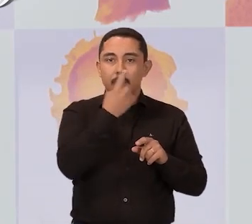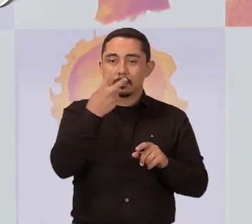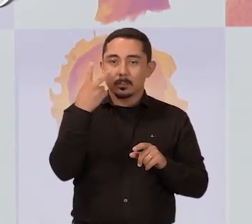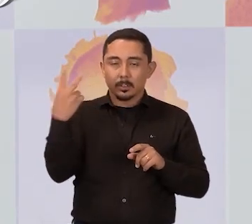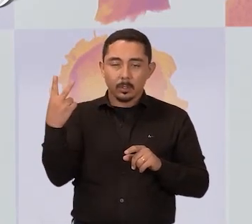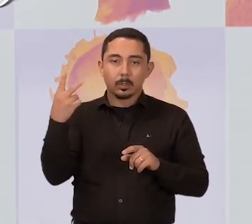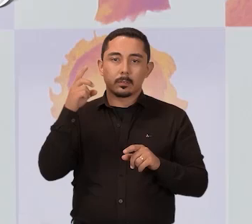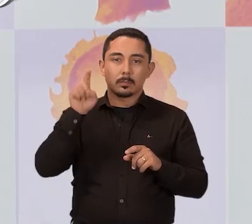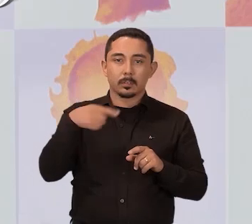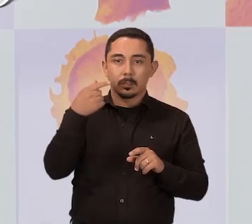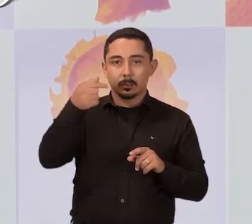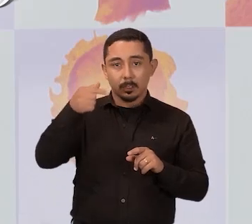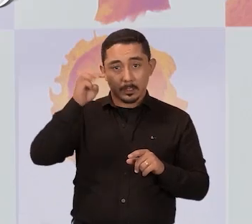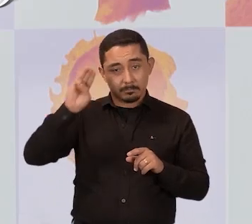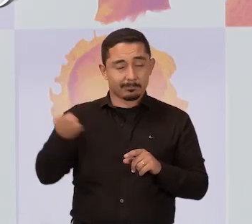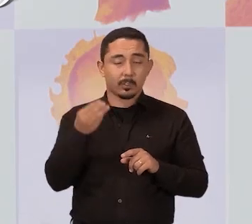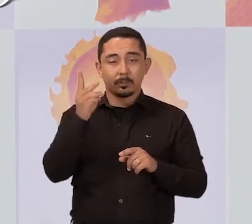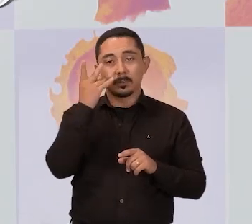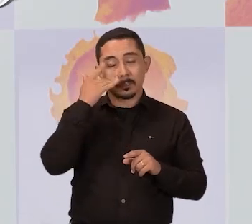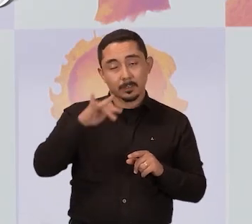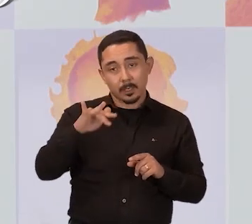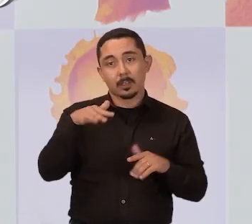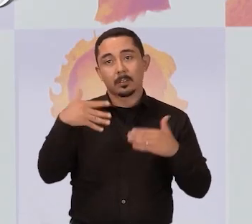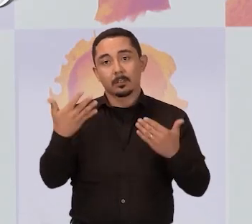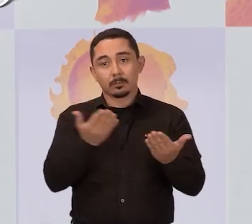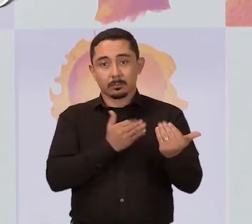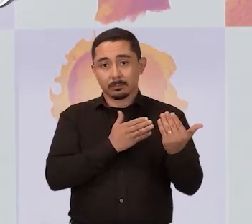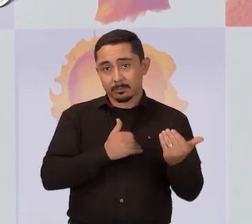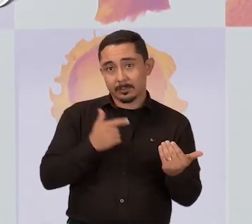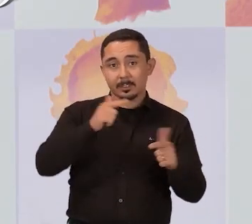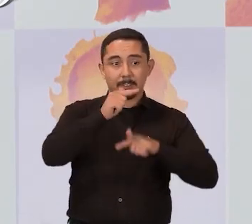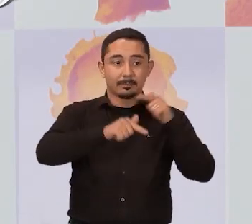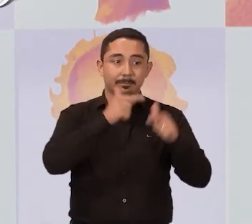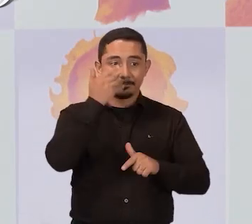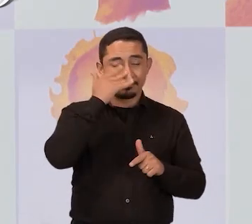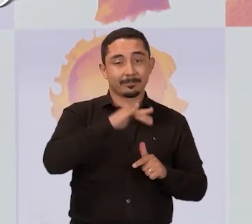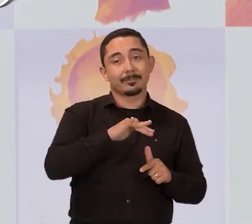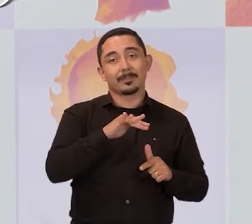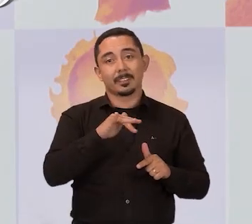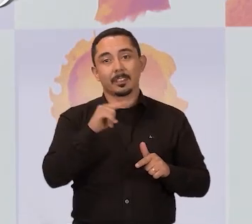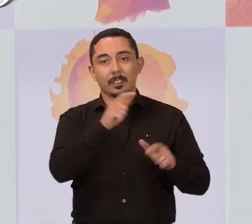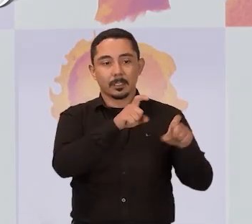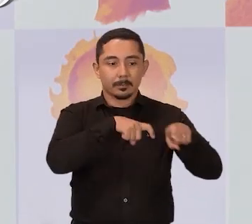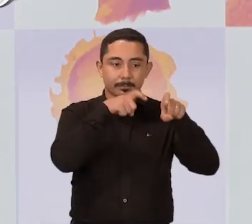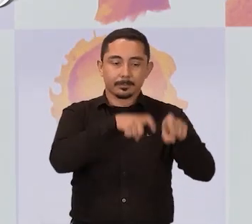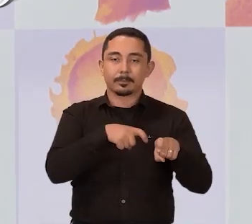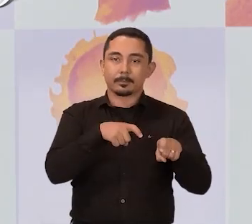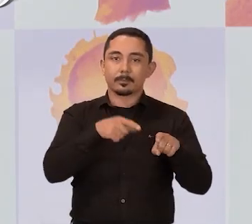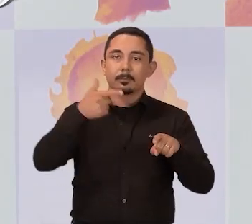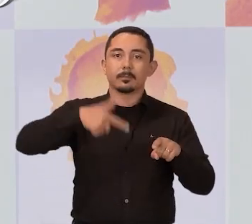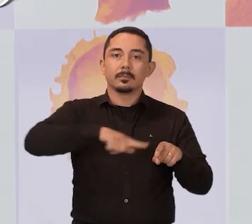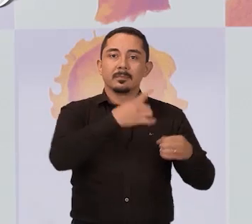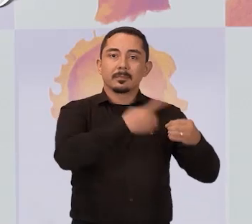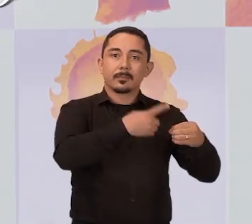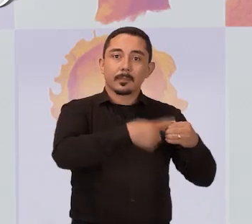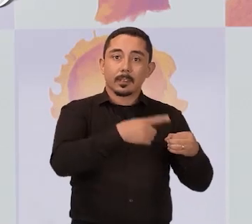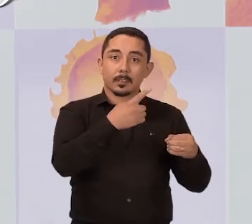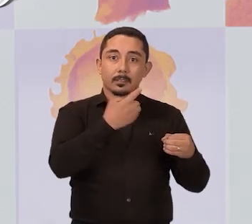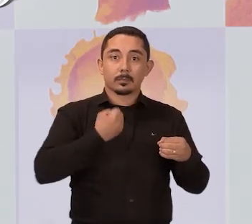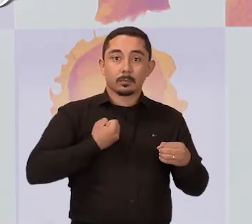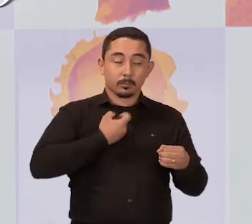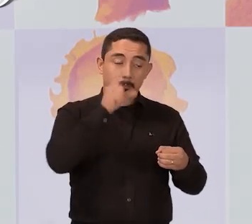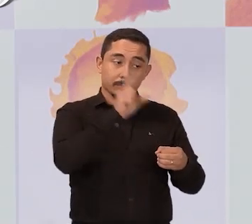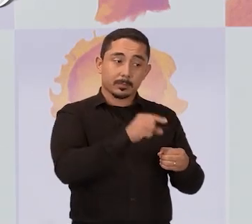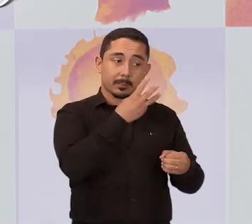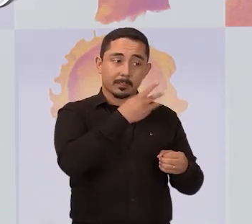existem 122,7 milhões de crianças e adolescentes em situação de trabalho infantil em áreas rurais, enquanto em áreas